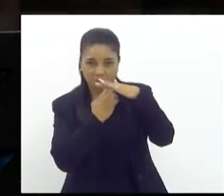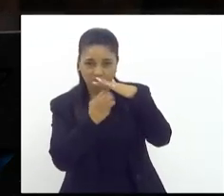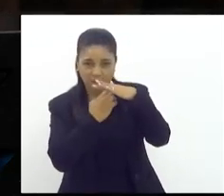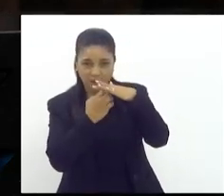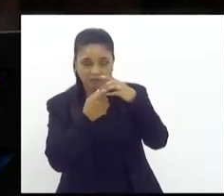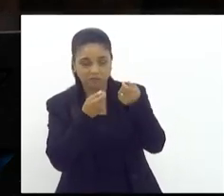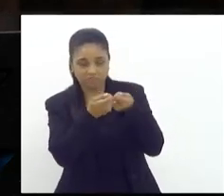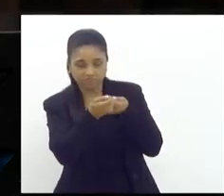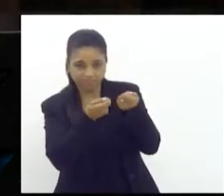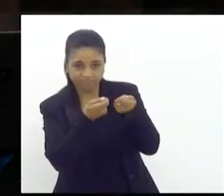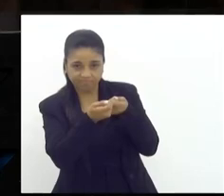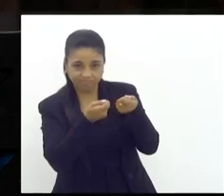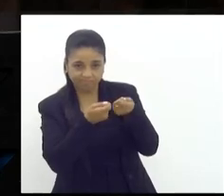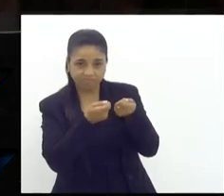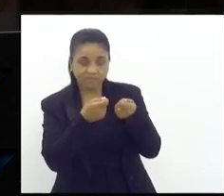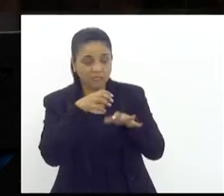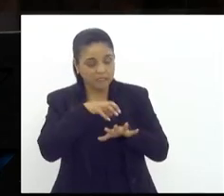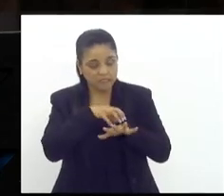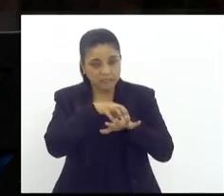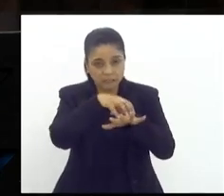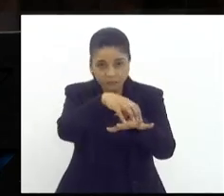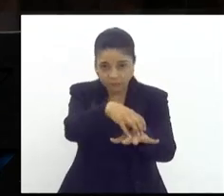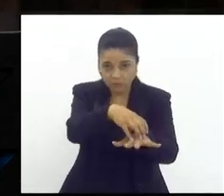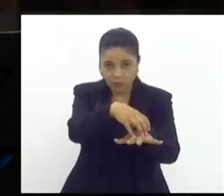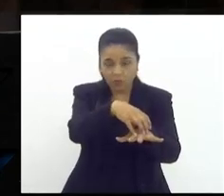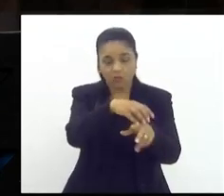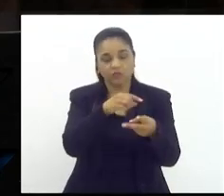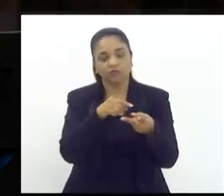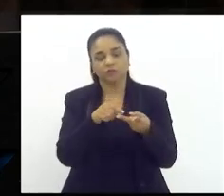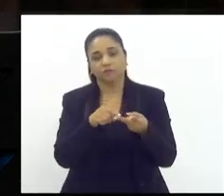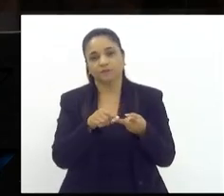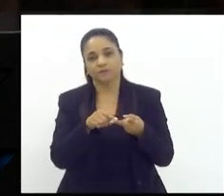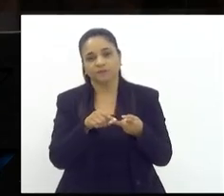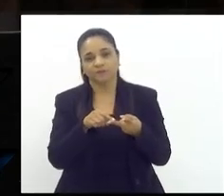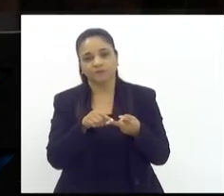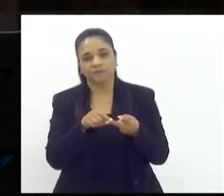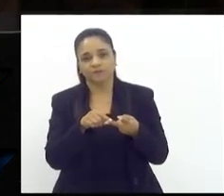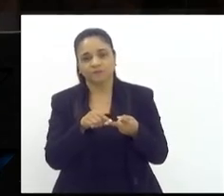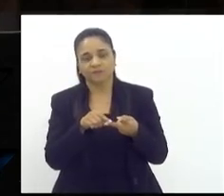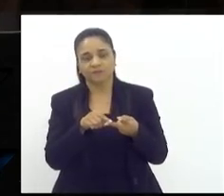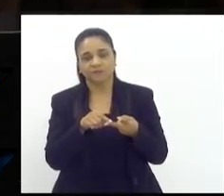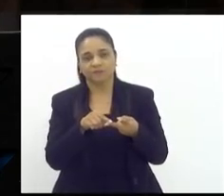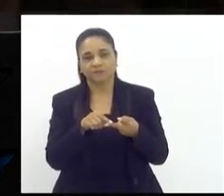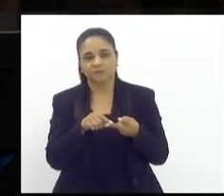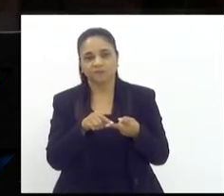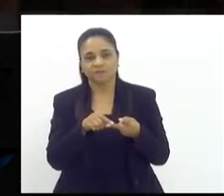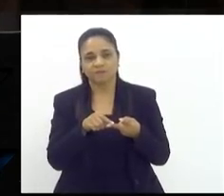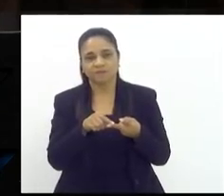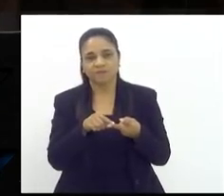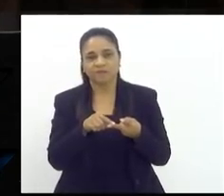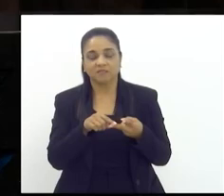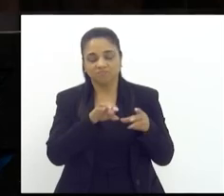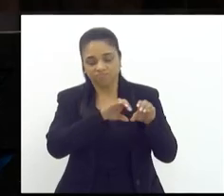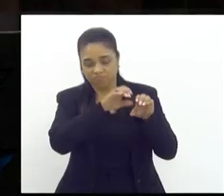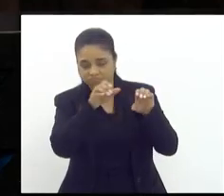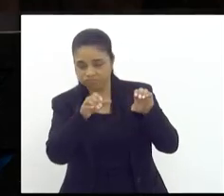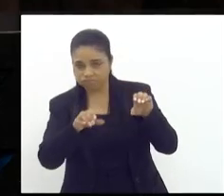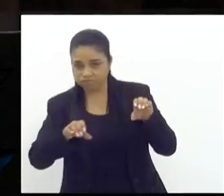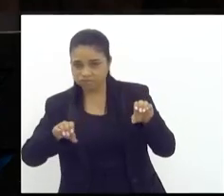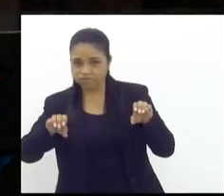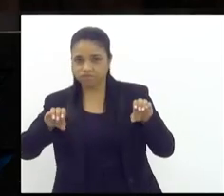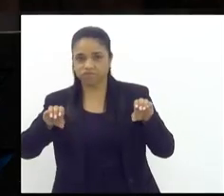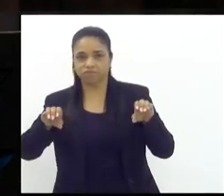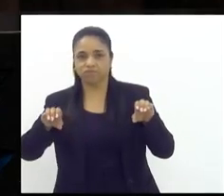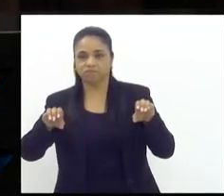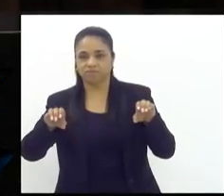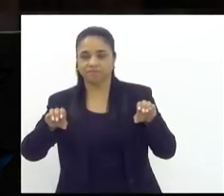quer que seja de transporte quer seja de saneamento e